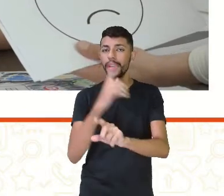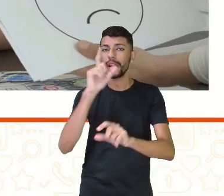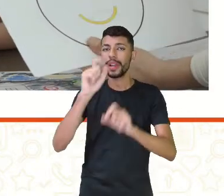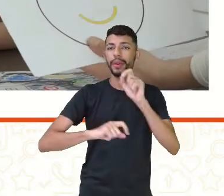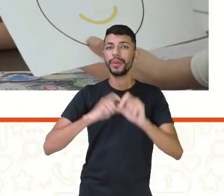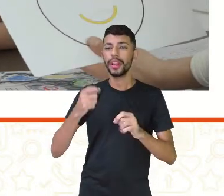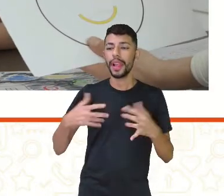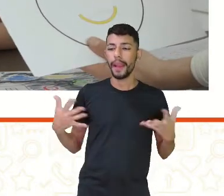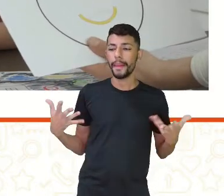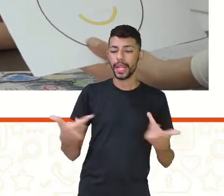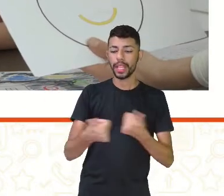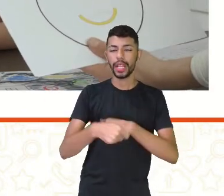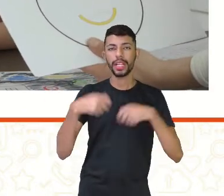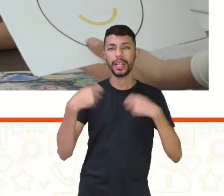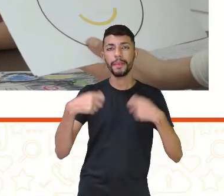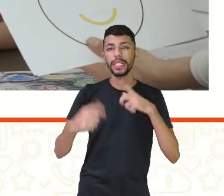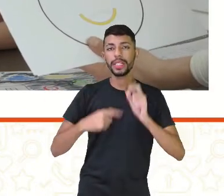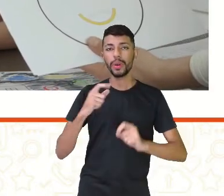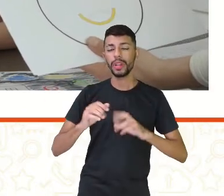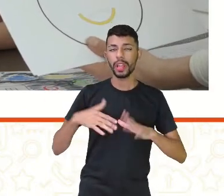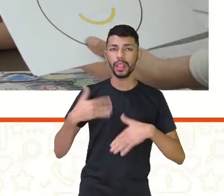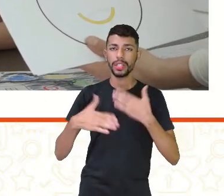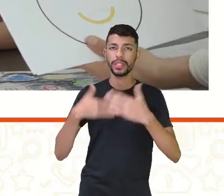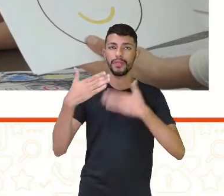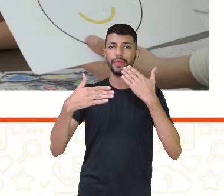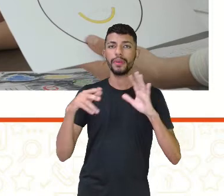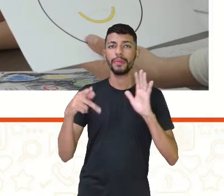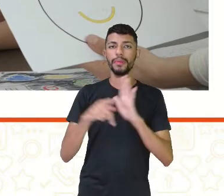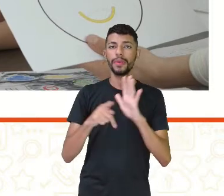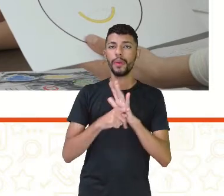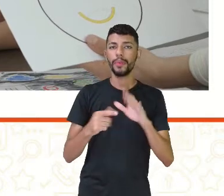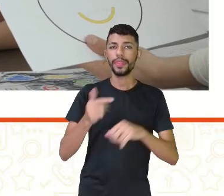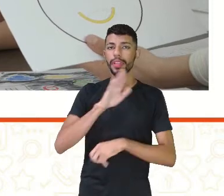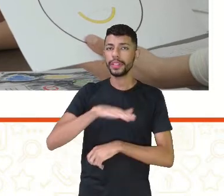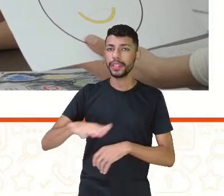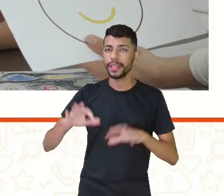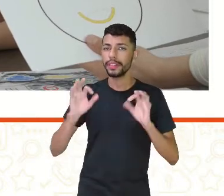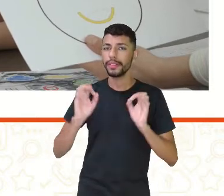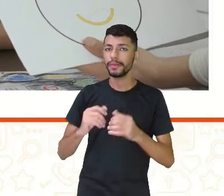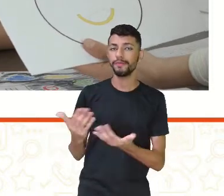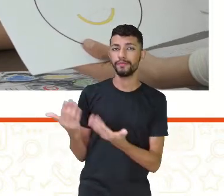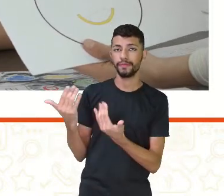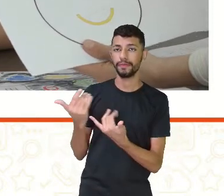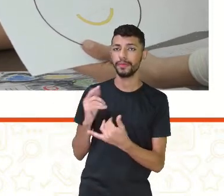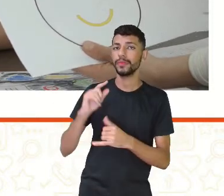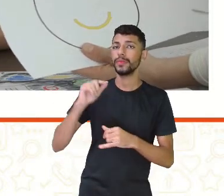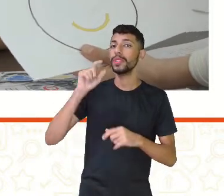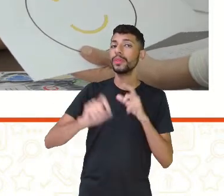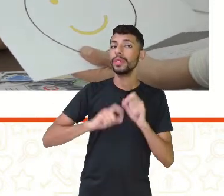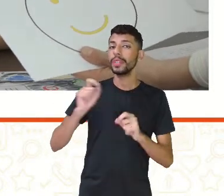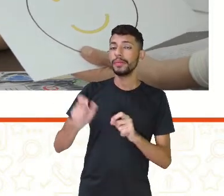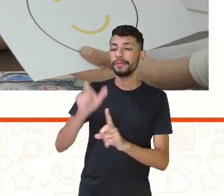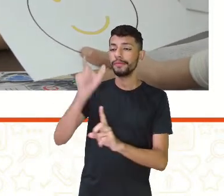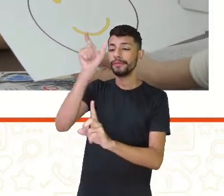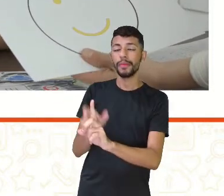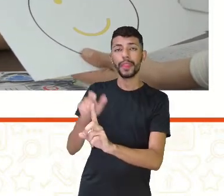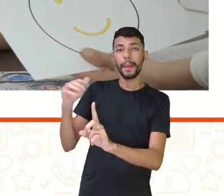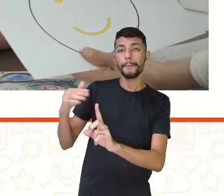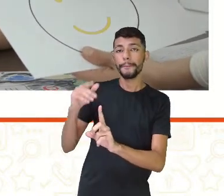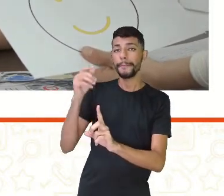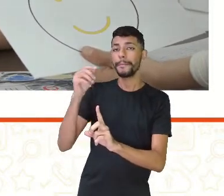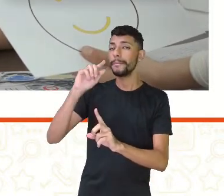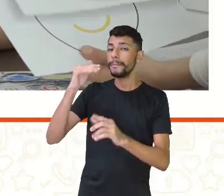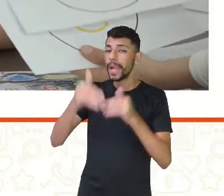em habilidades que precisam ser desenvolvidas nas crianças, né, nos jovens, para que eles sejam pessoas que